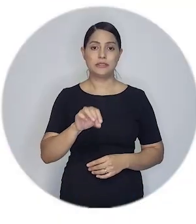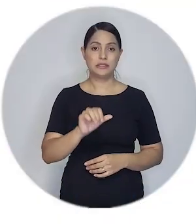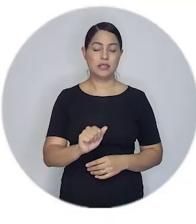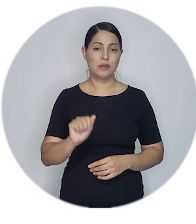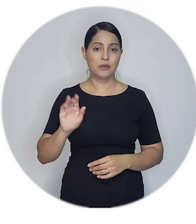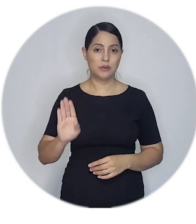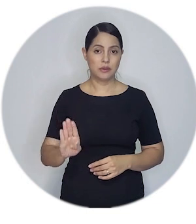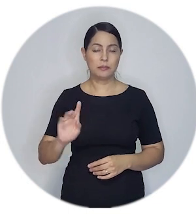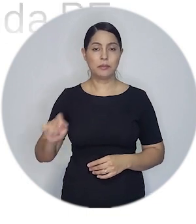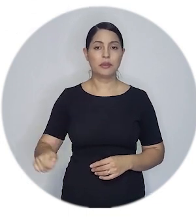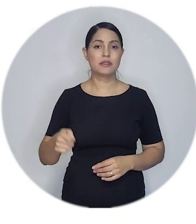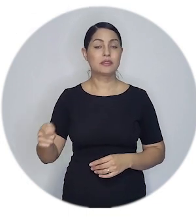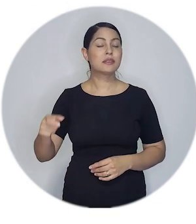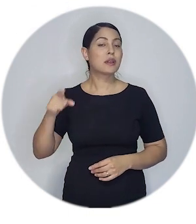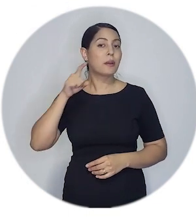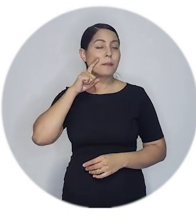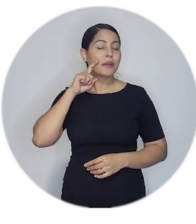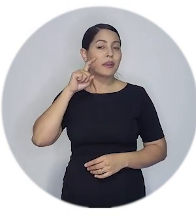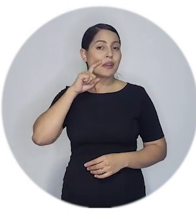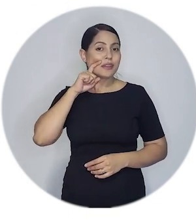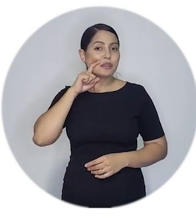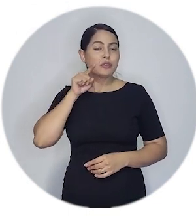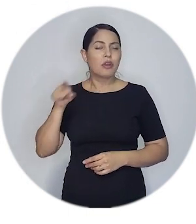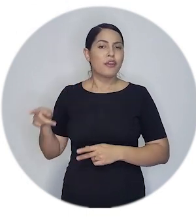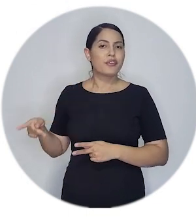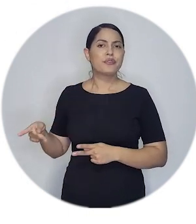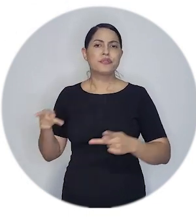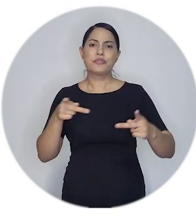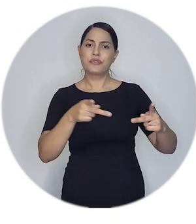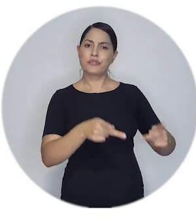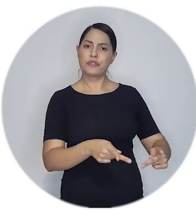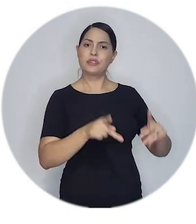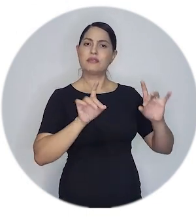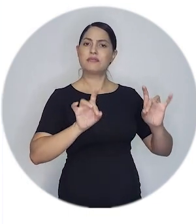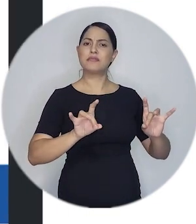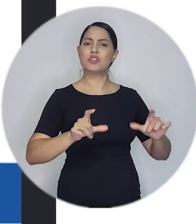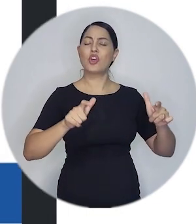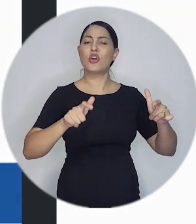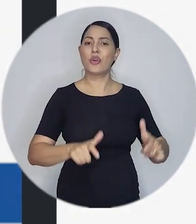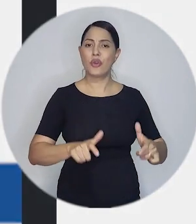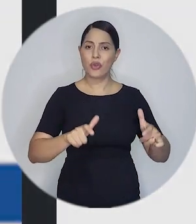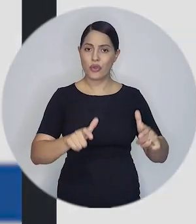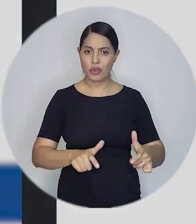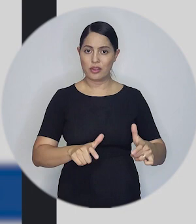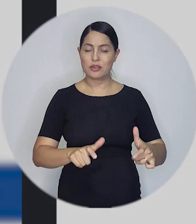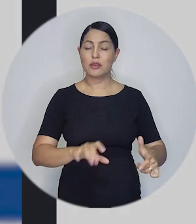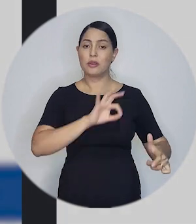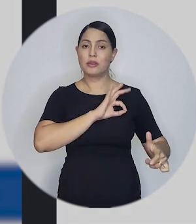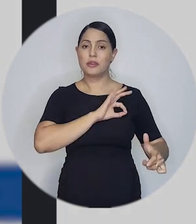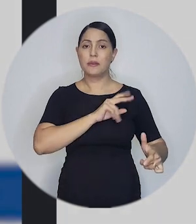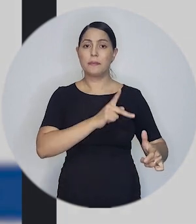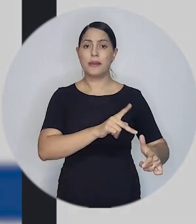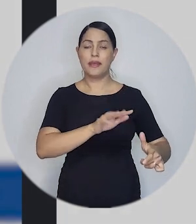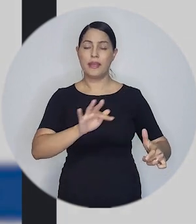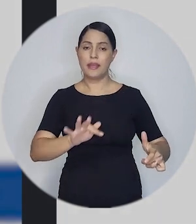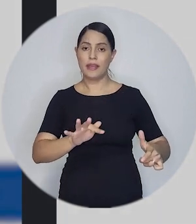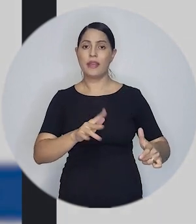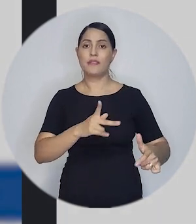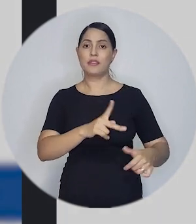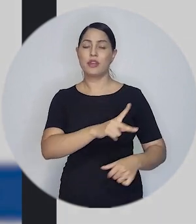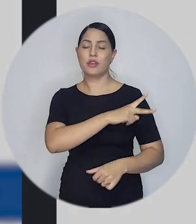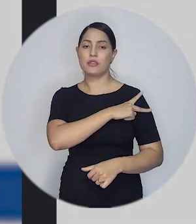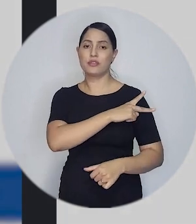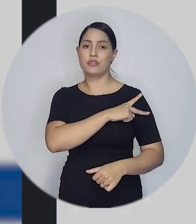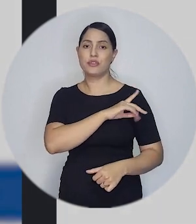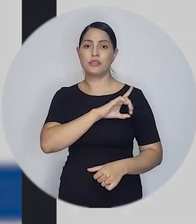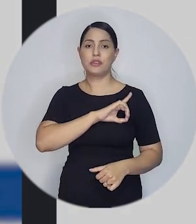O presidente nacional da Ordem dos Advogados do Brasil, Beto Simonetti, realizou uma visita de cortesia à Superintendência da Polícia Federal